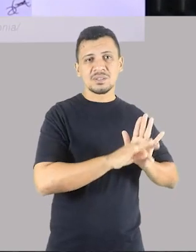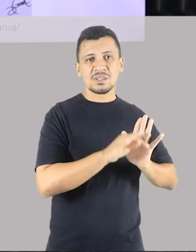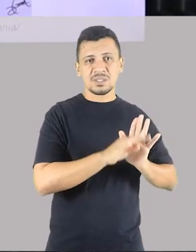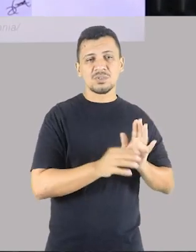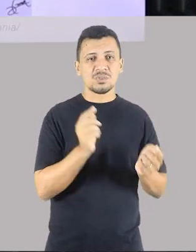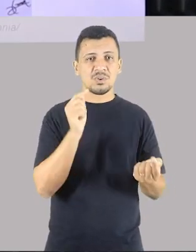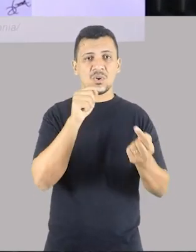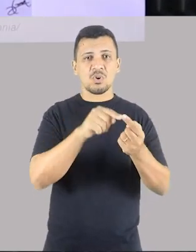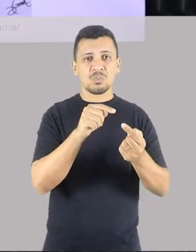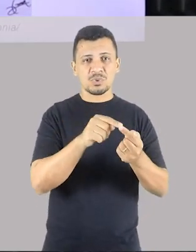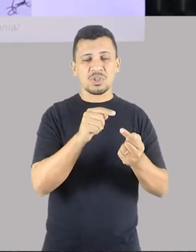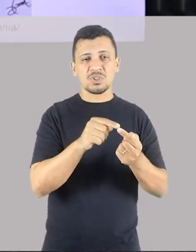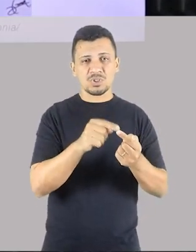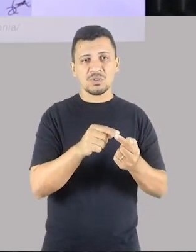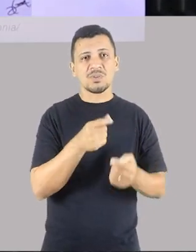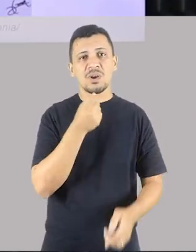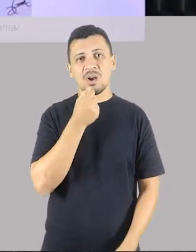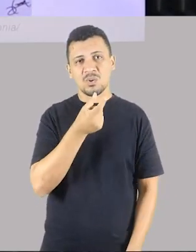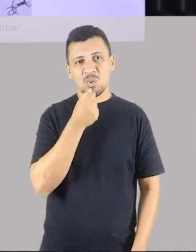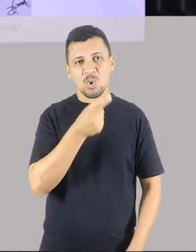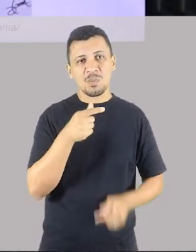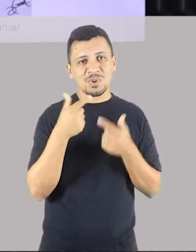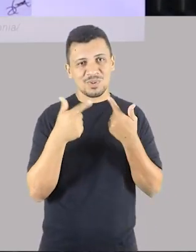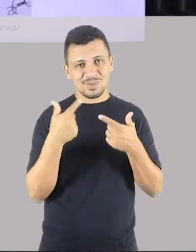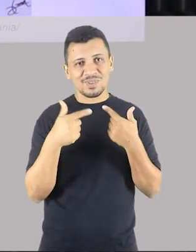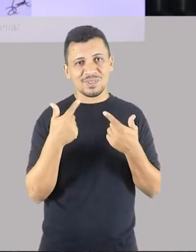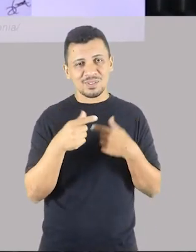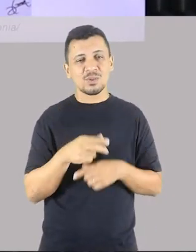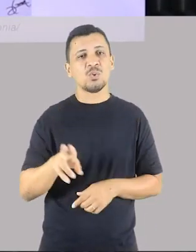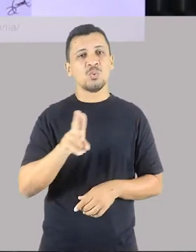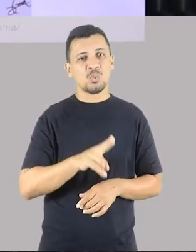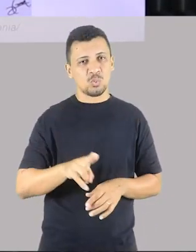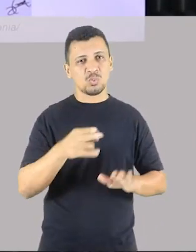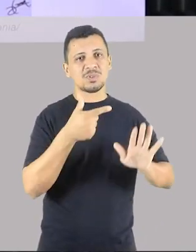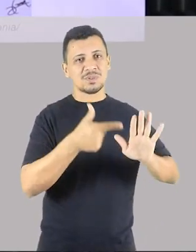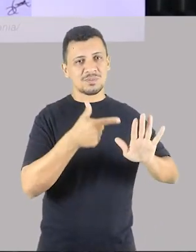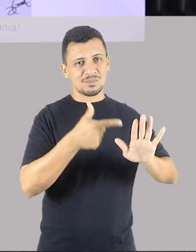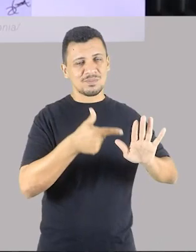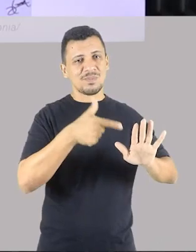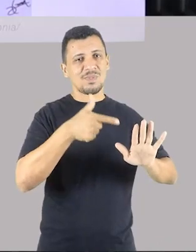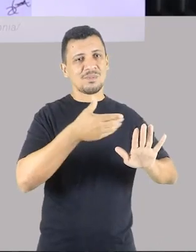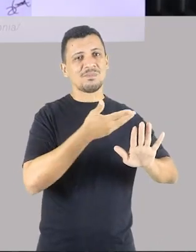cômico, crítico, certo? Elas se valem bastante da ironia, tá bom?